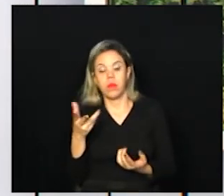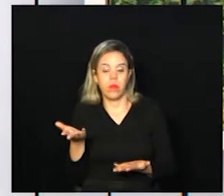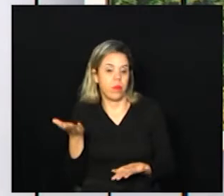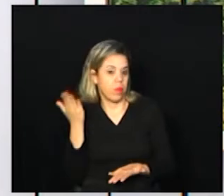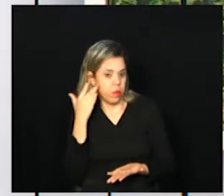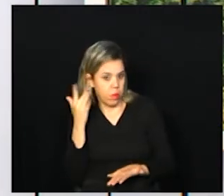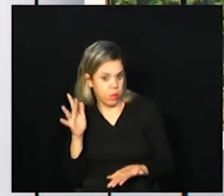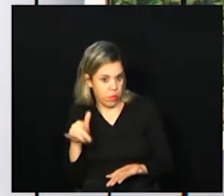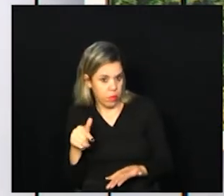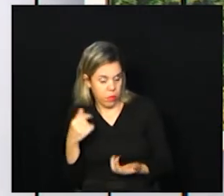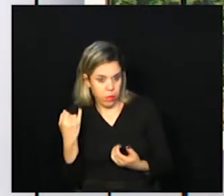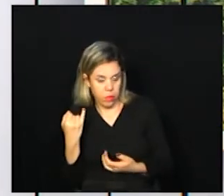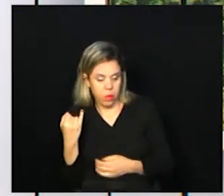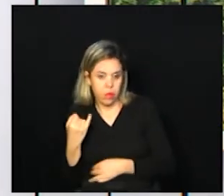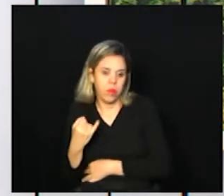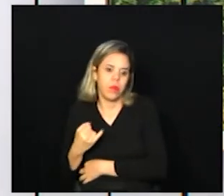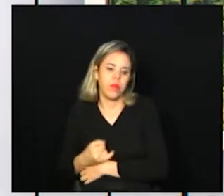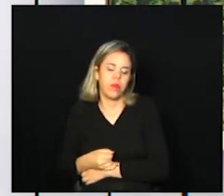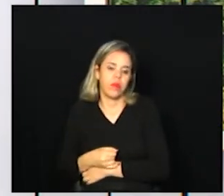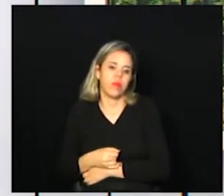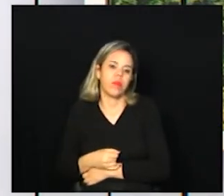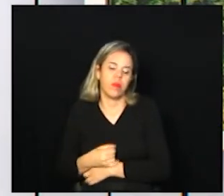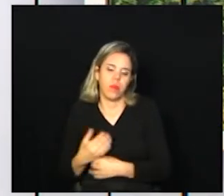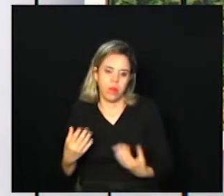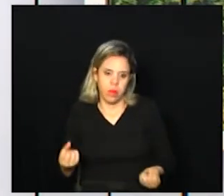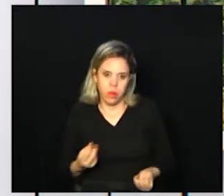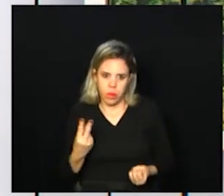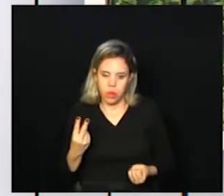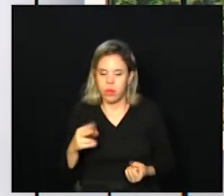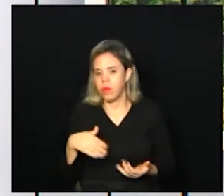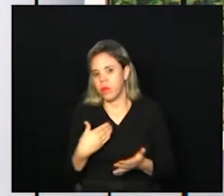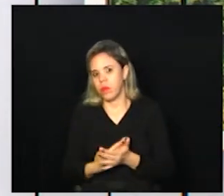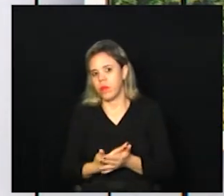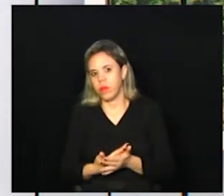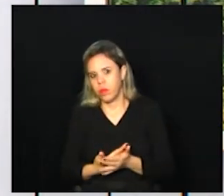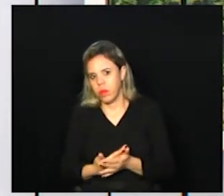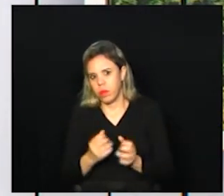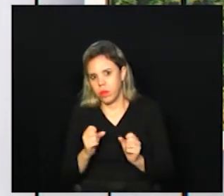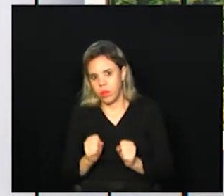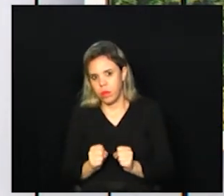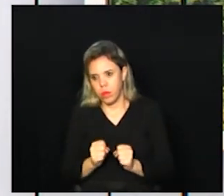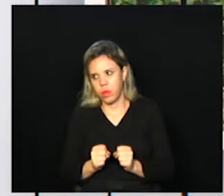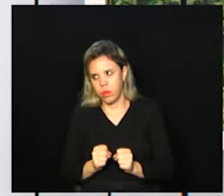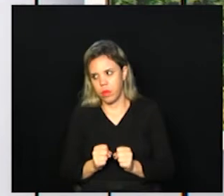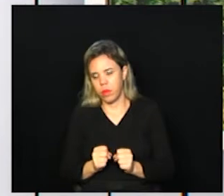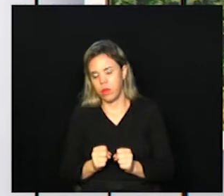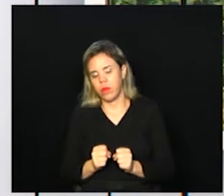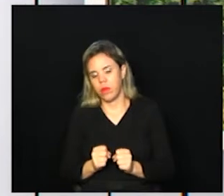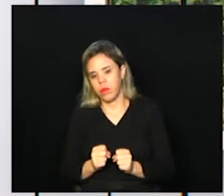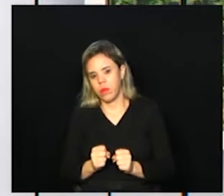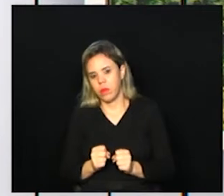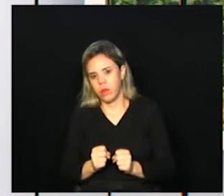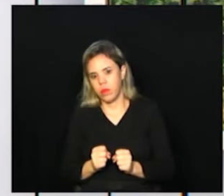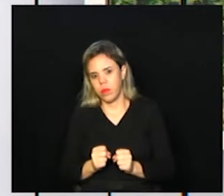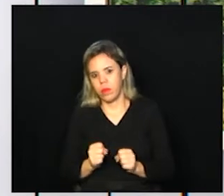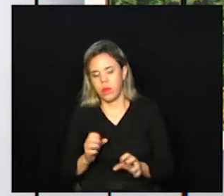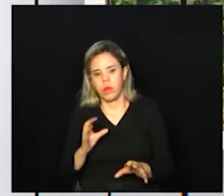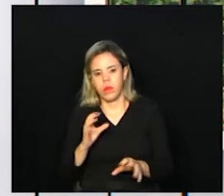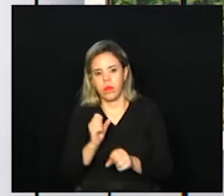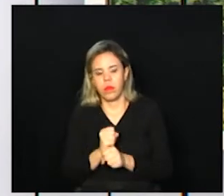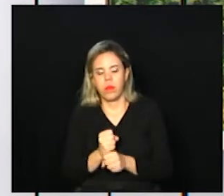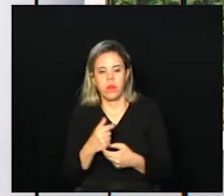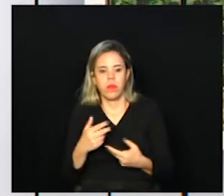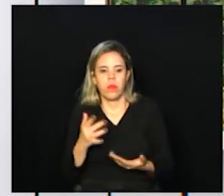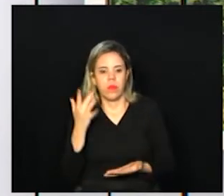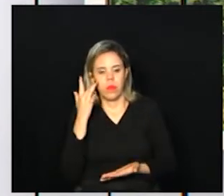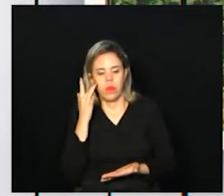isso é importante que se reconheça, até para que possa se acumular em cima, porque eu